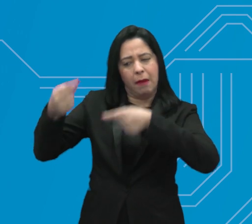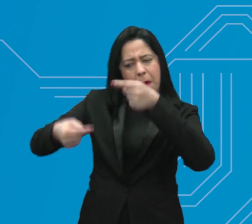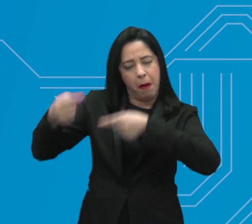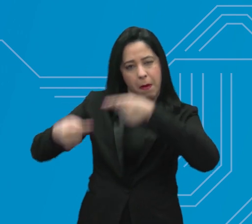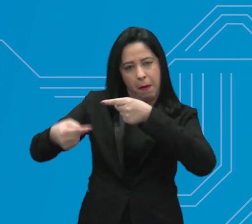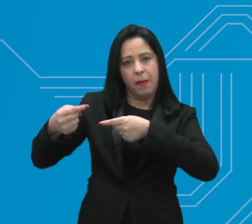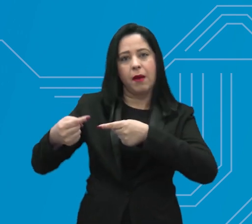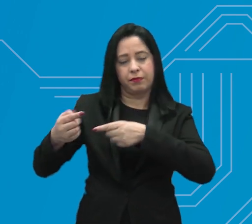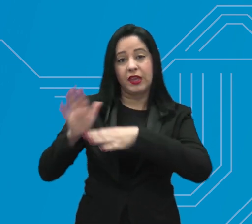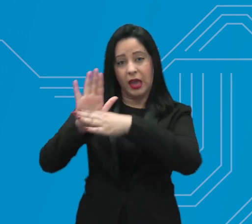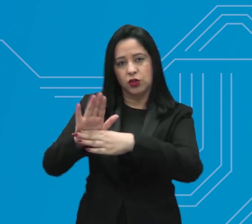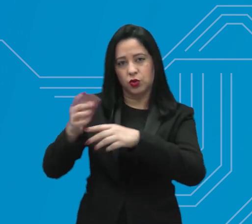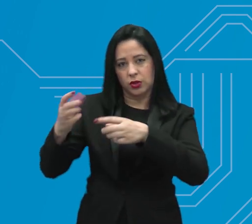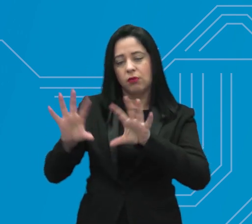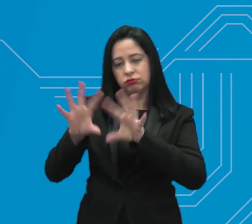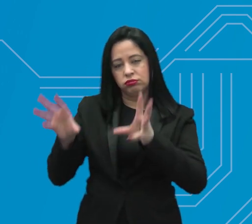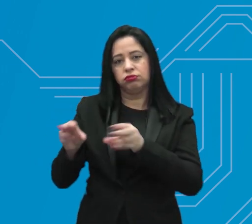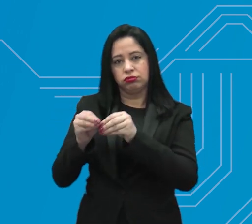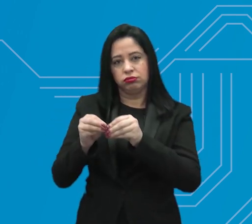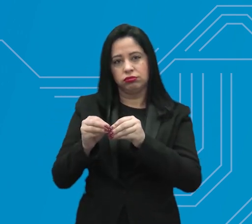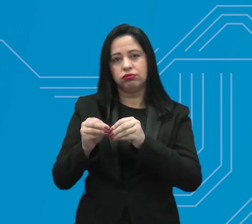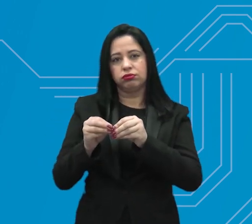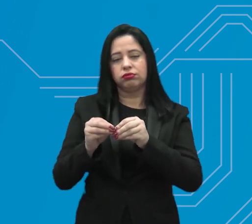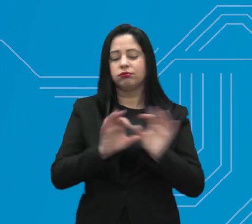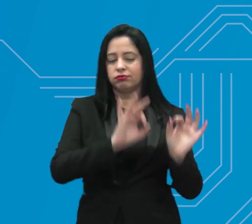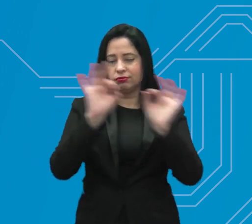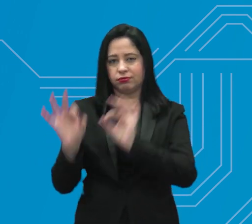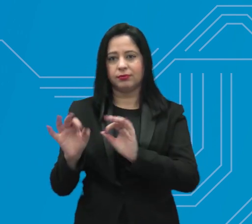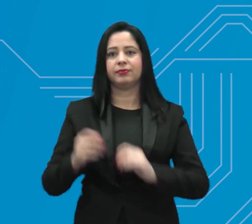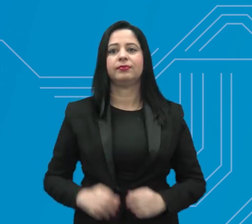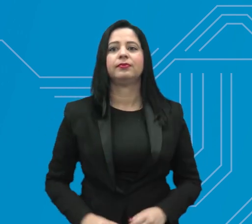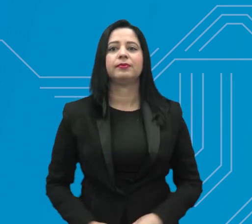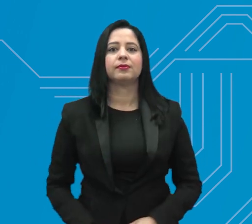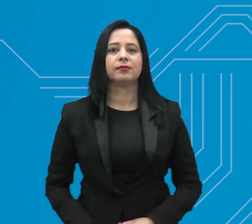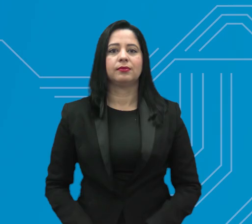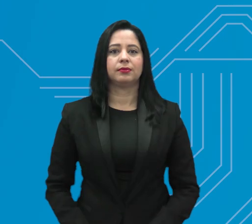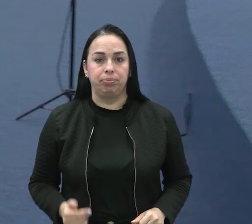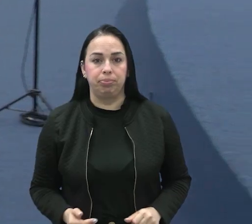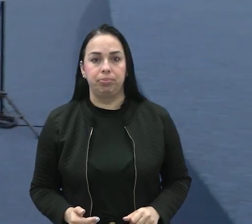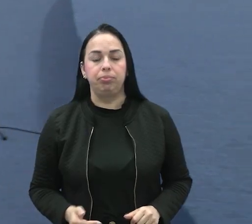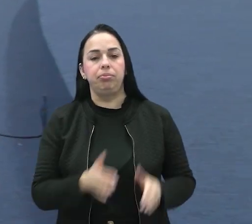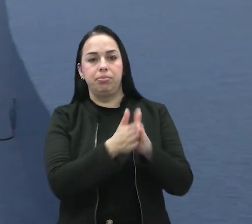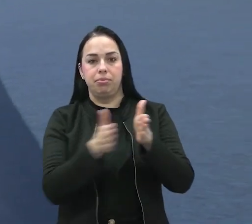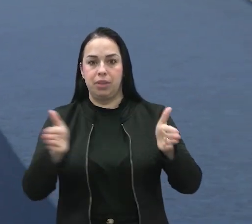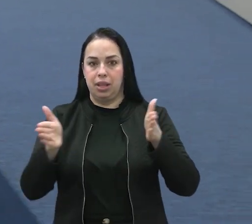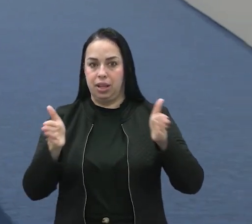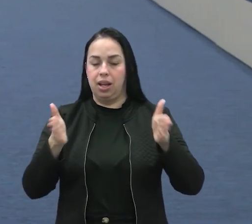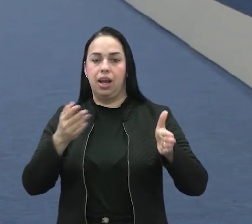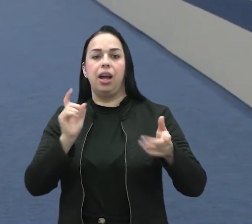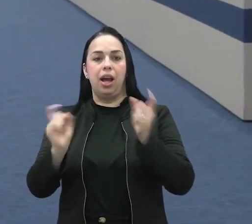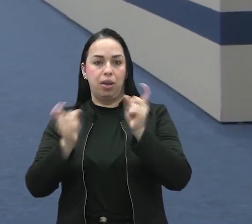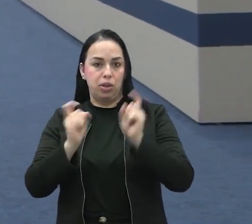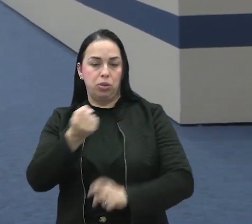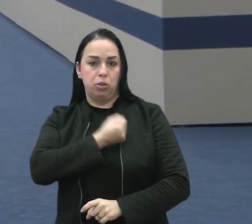que impactam o dia a dia da cidade. Confira o balanço de como foram os trabalhos realizados em plenário. A 29ª sessão